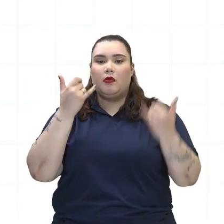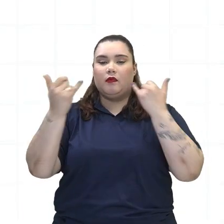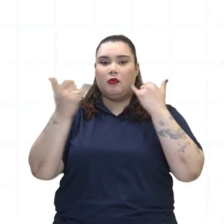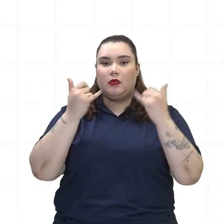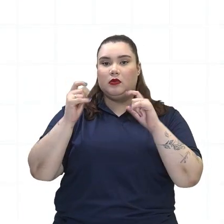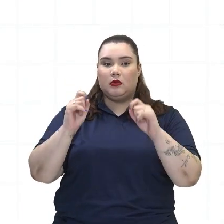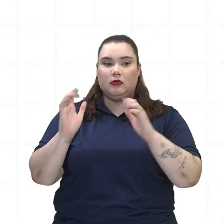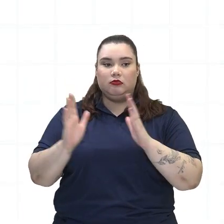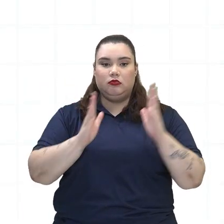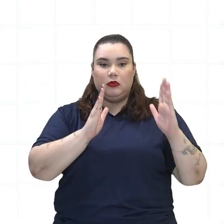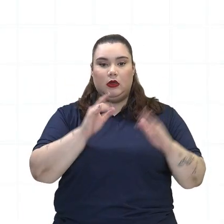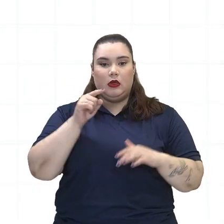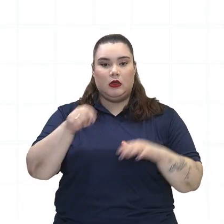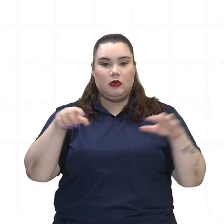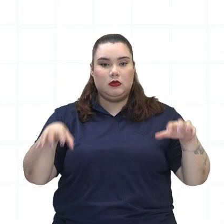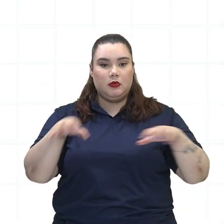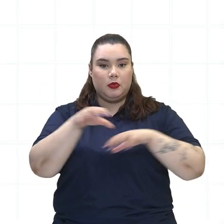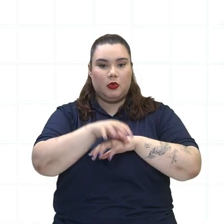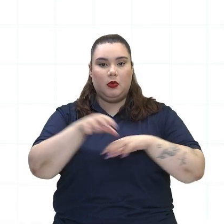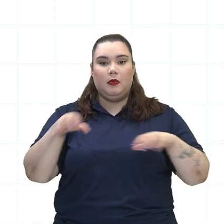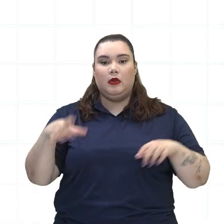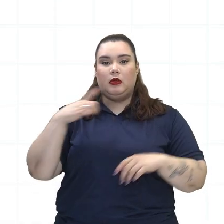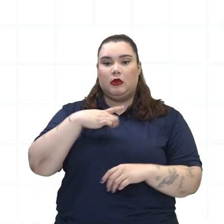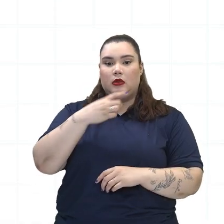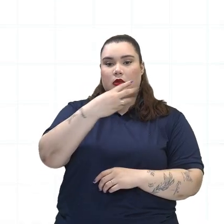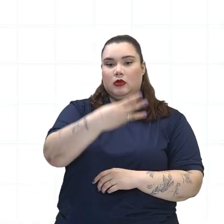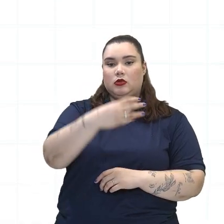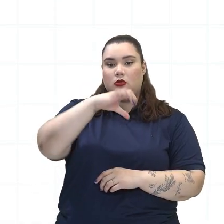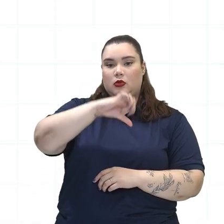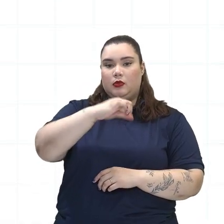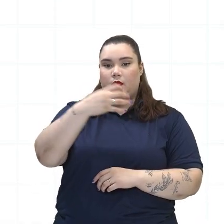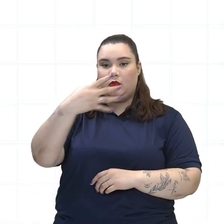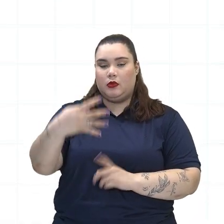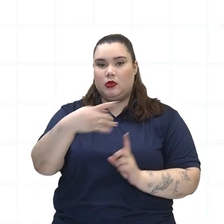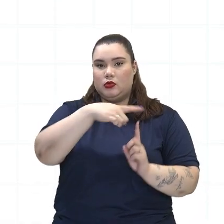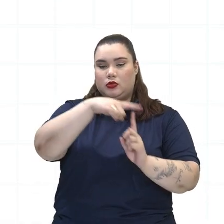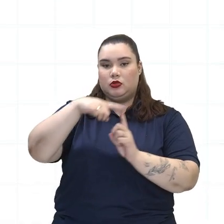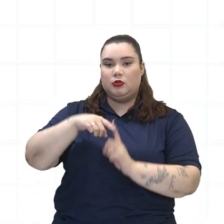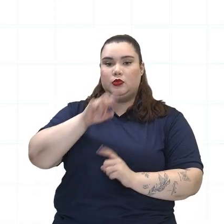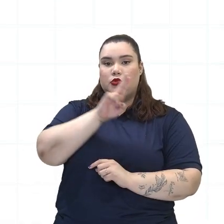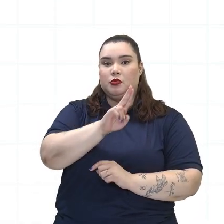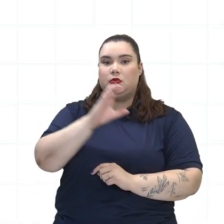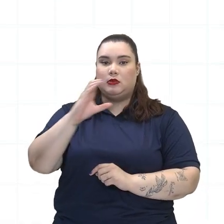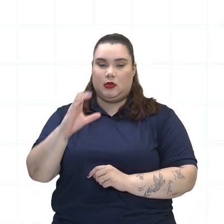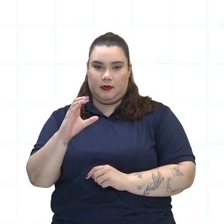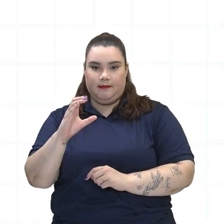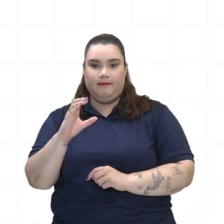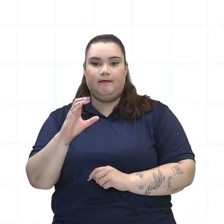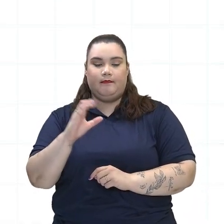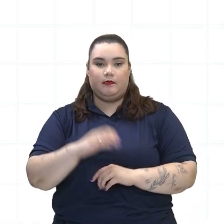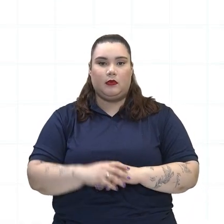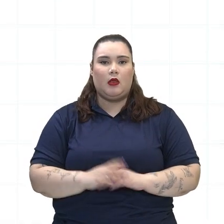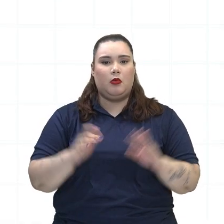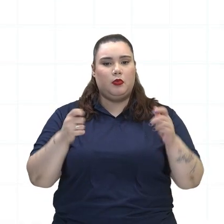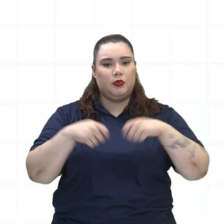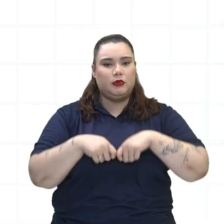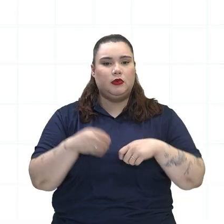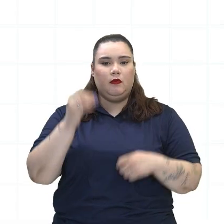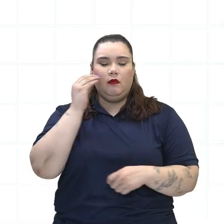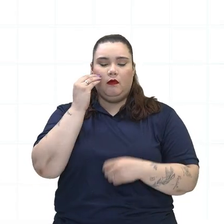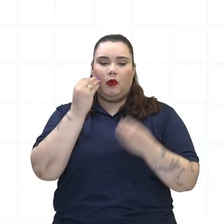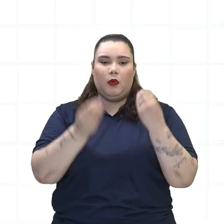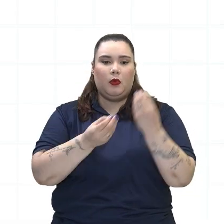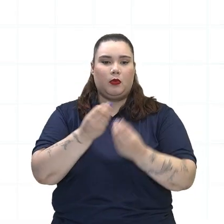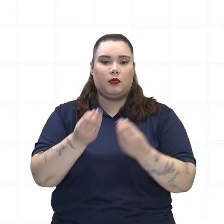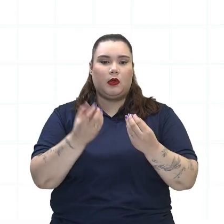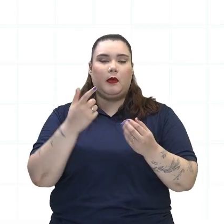que neste bioma são 394 unidades de conservação. E aí eu posso então começar a manipular esse mapa.